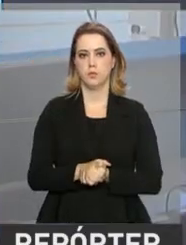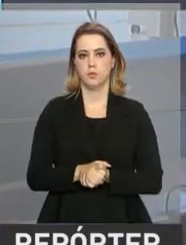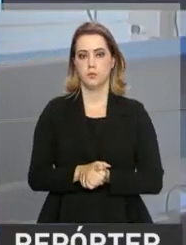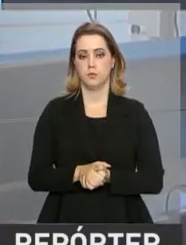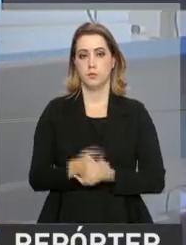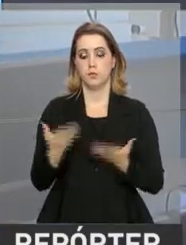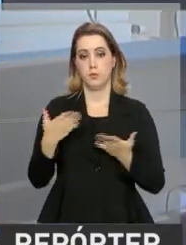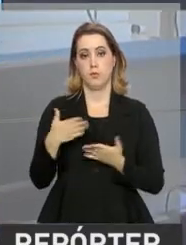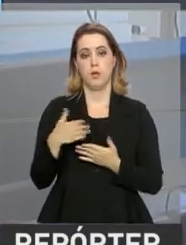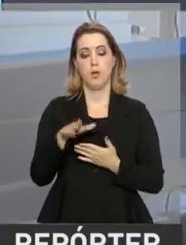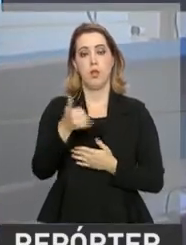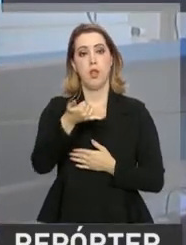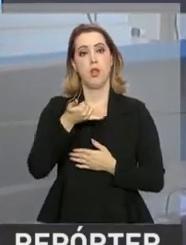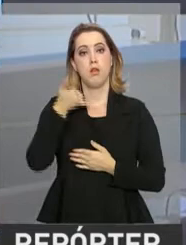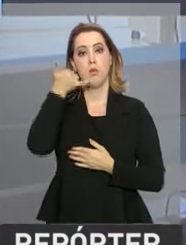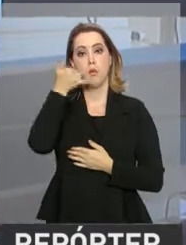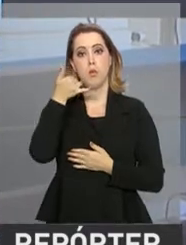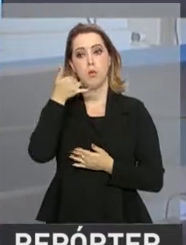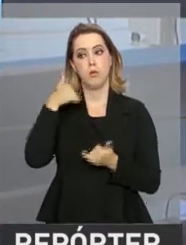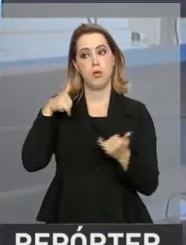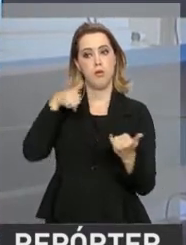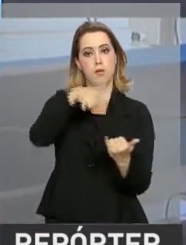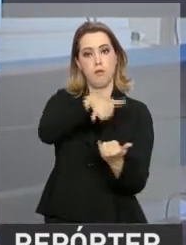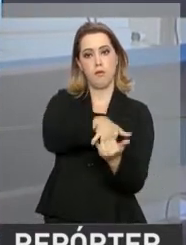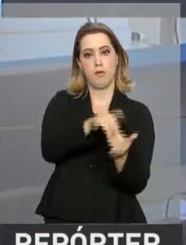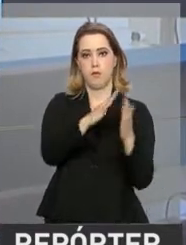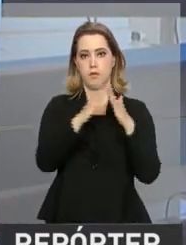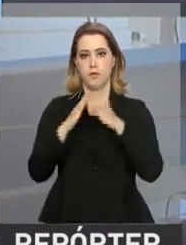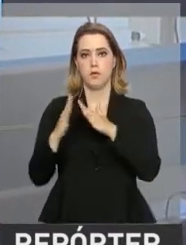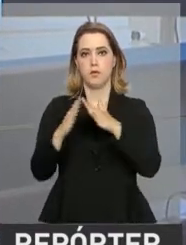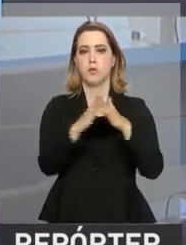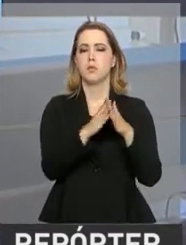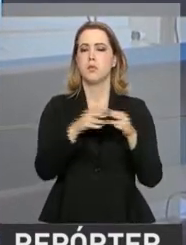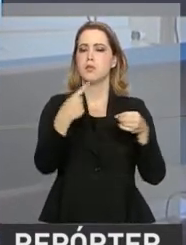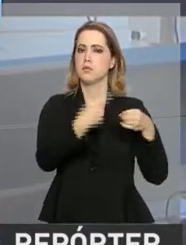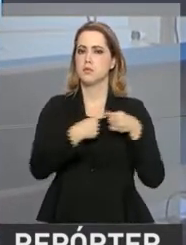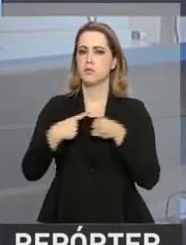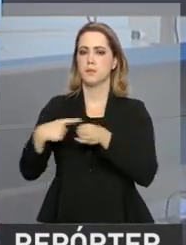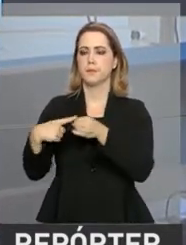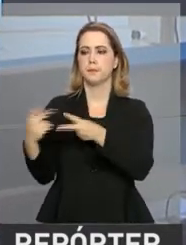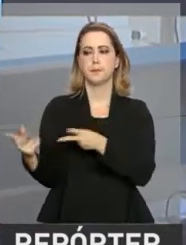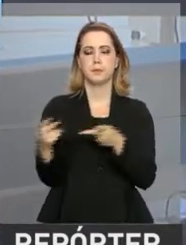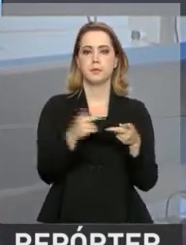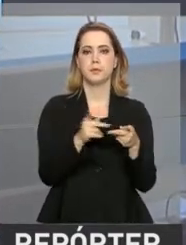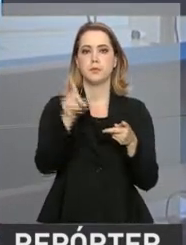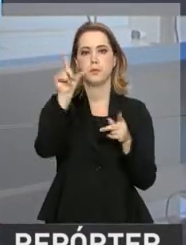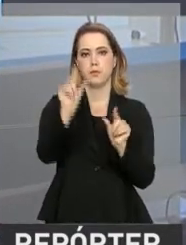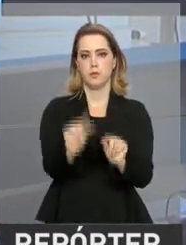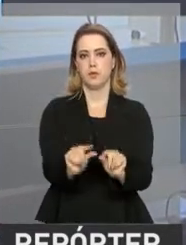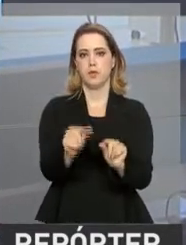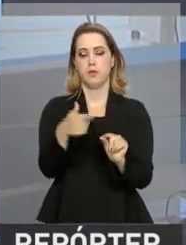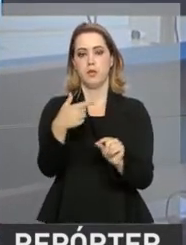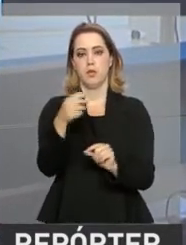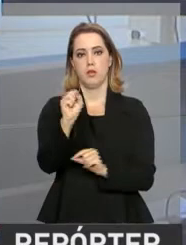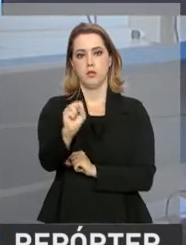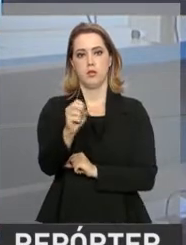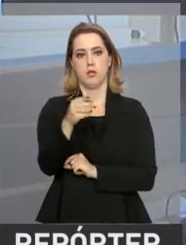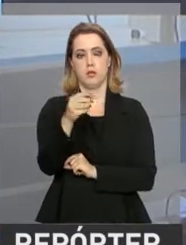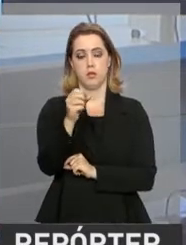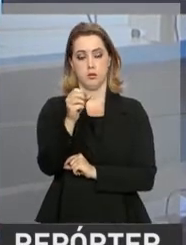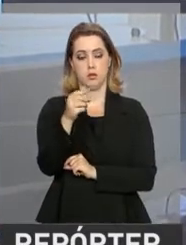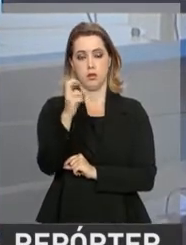chamadas de telefones fixos para cidades vizinhas vão ficar mais baratas para os consumidores de 587 municípios